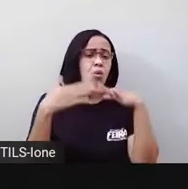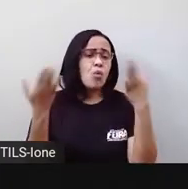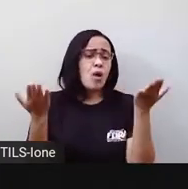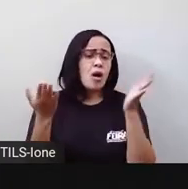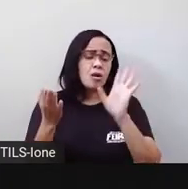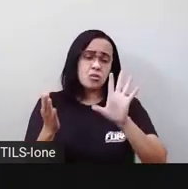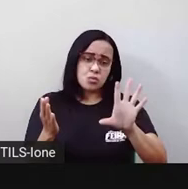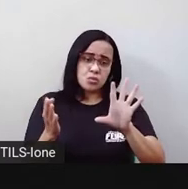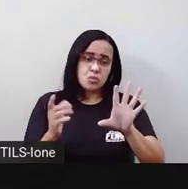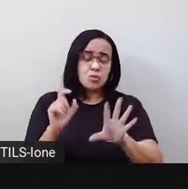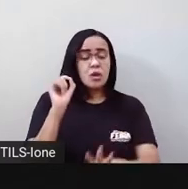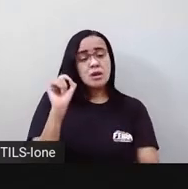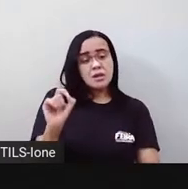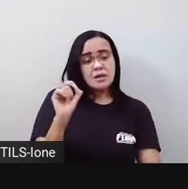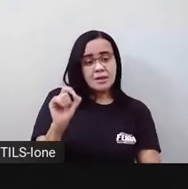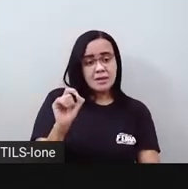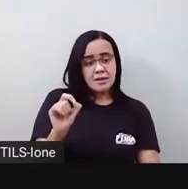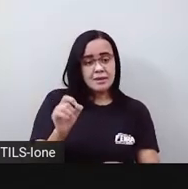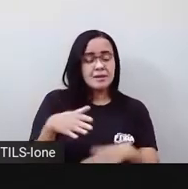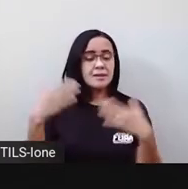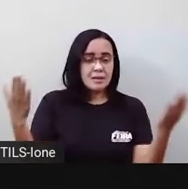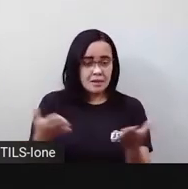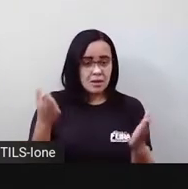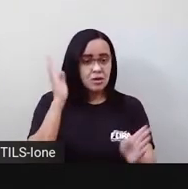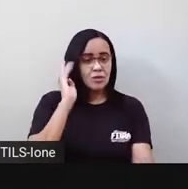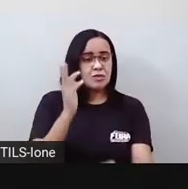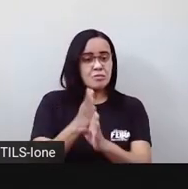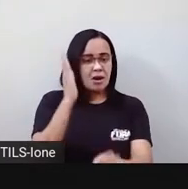foi? Vamos lá descobrir.